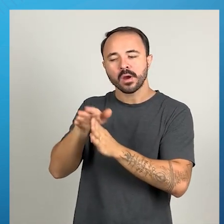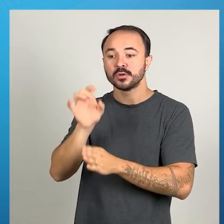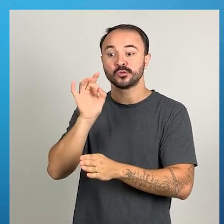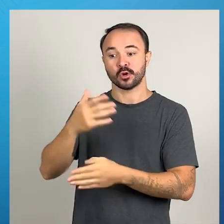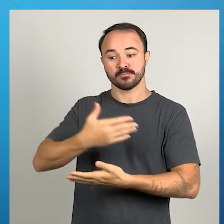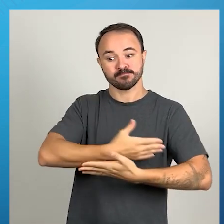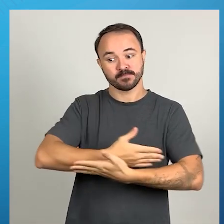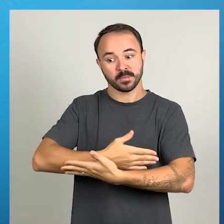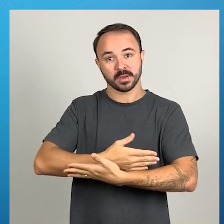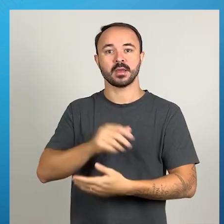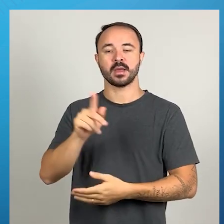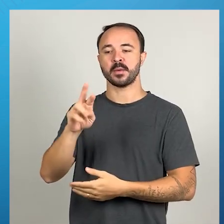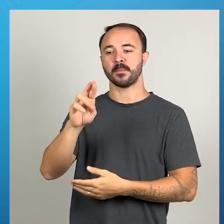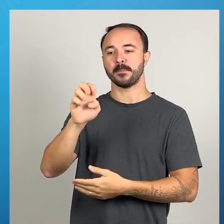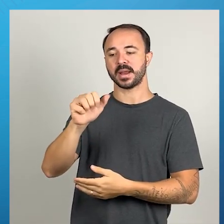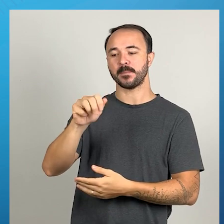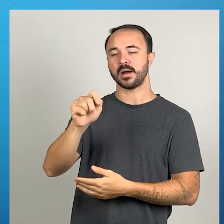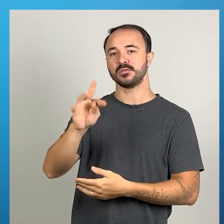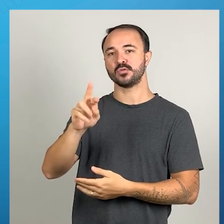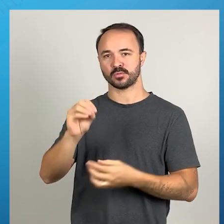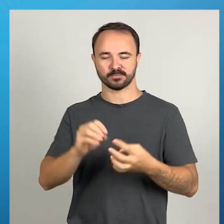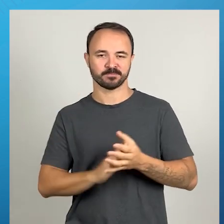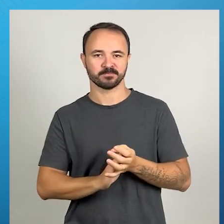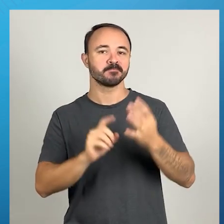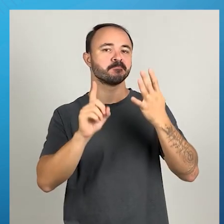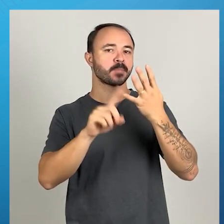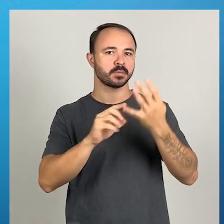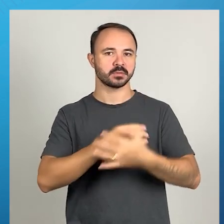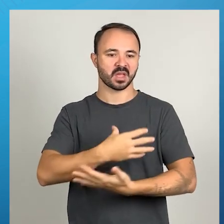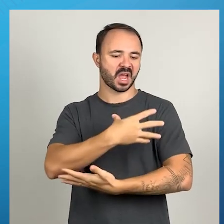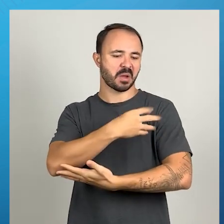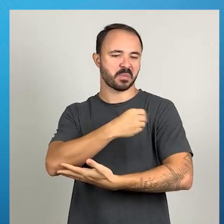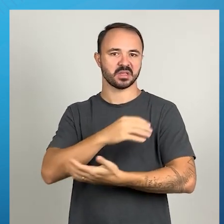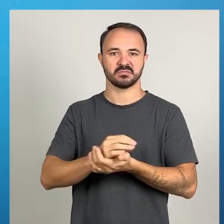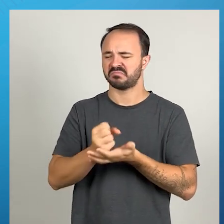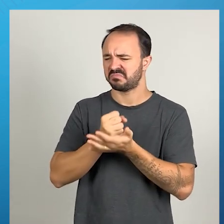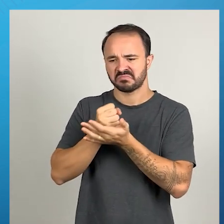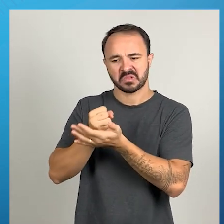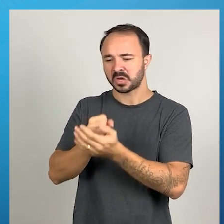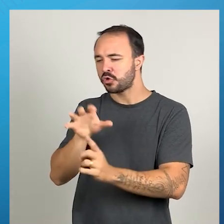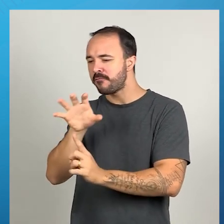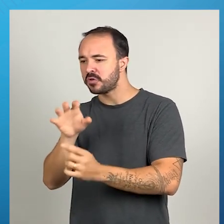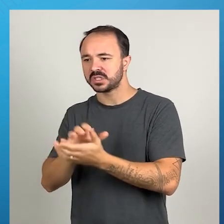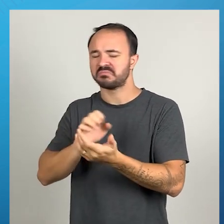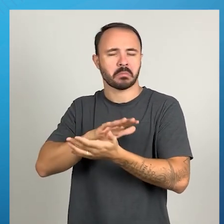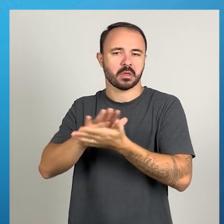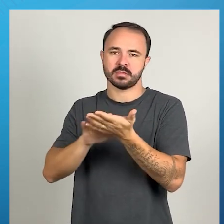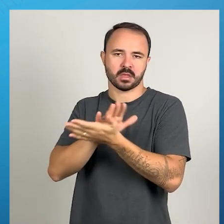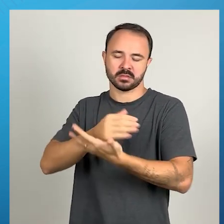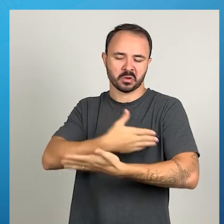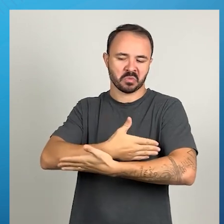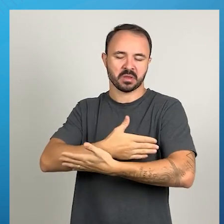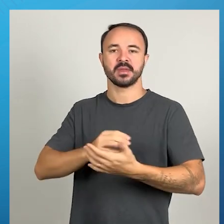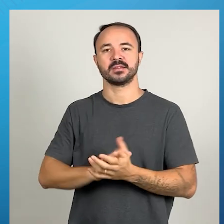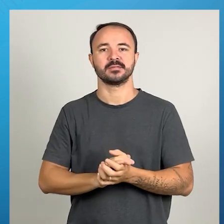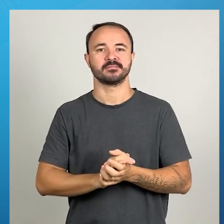bebês prematuros? E a alternativa D. A amamentação não tem impacto no desenvolvimento cognitivo do bebê. De acordo